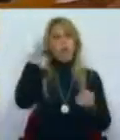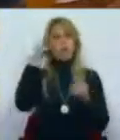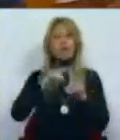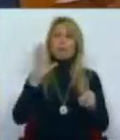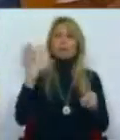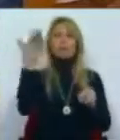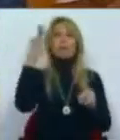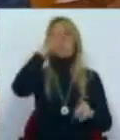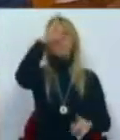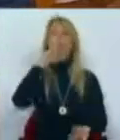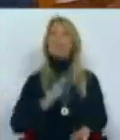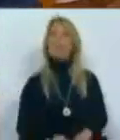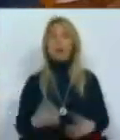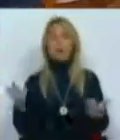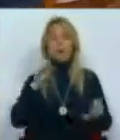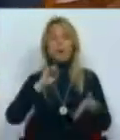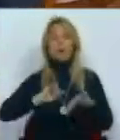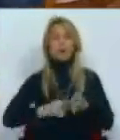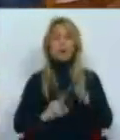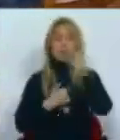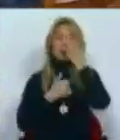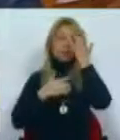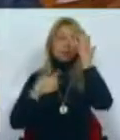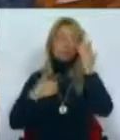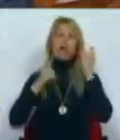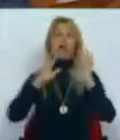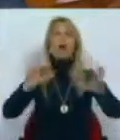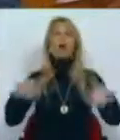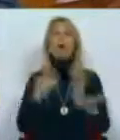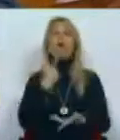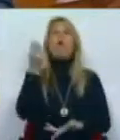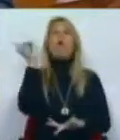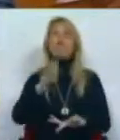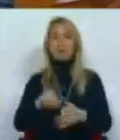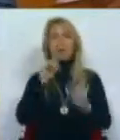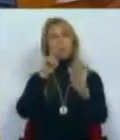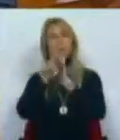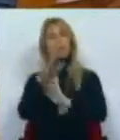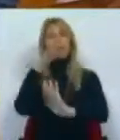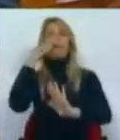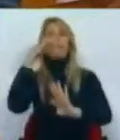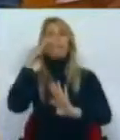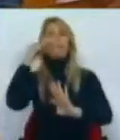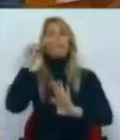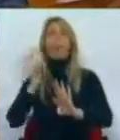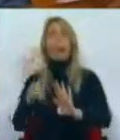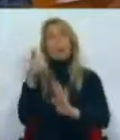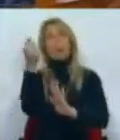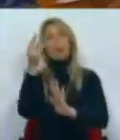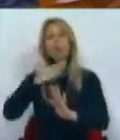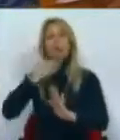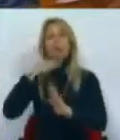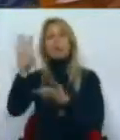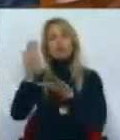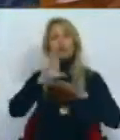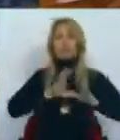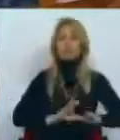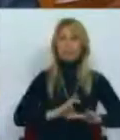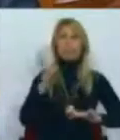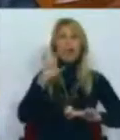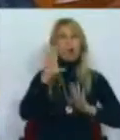É imprescindível que as empresas possam de novo aceder ao crédito em condições justas e